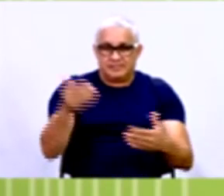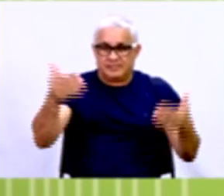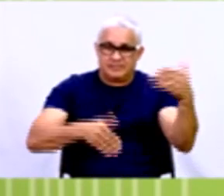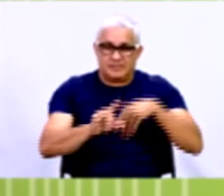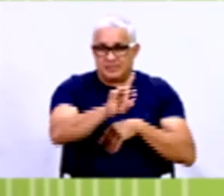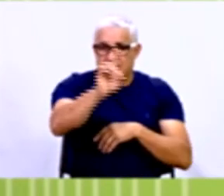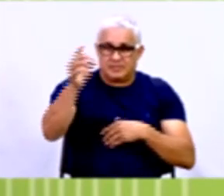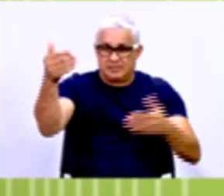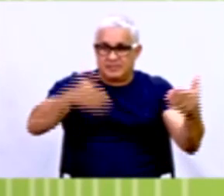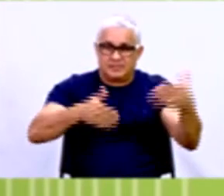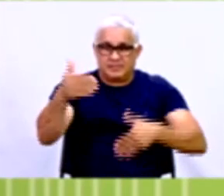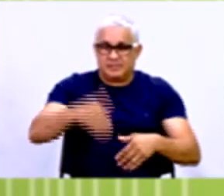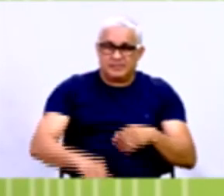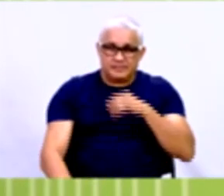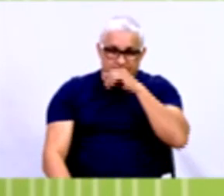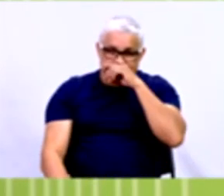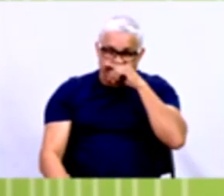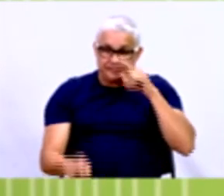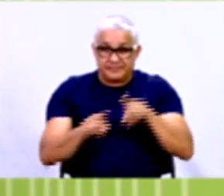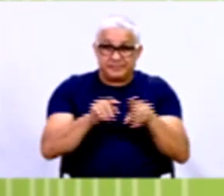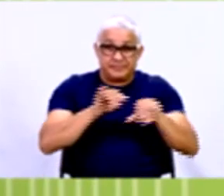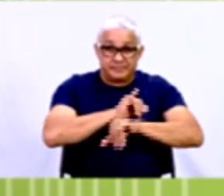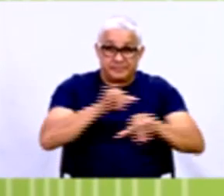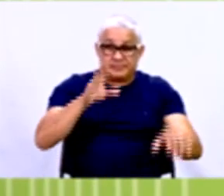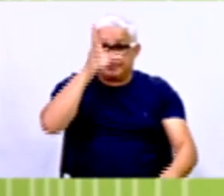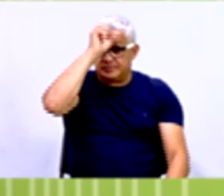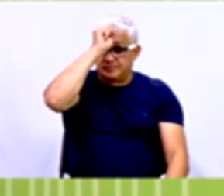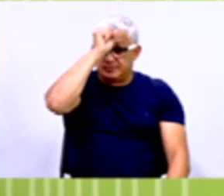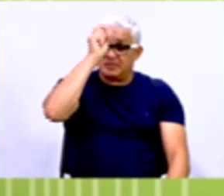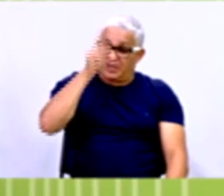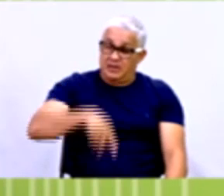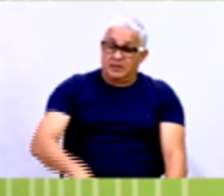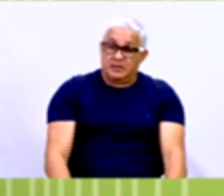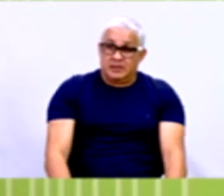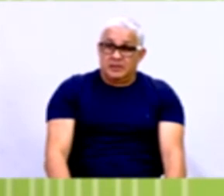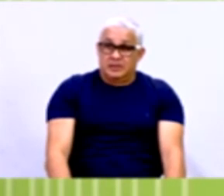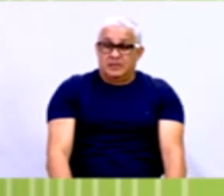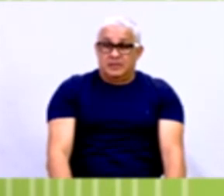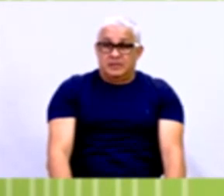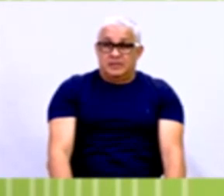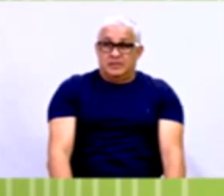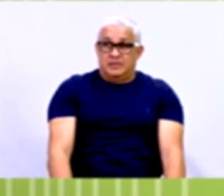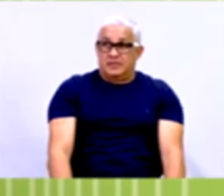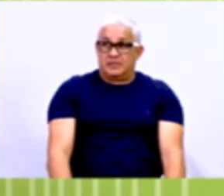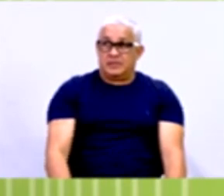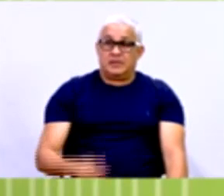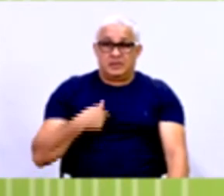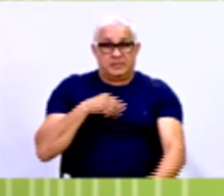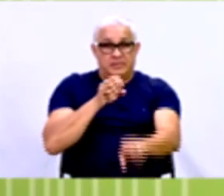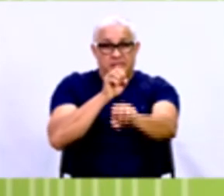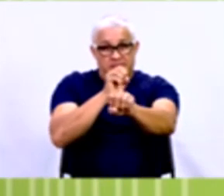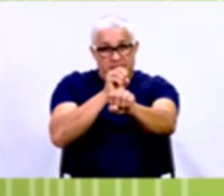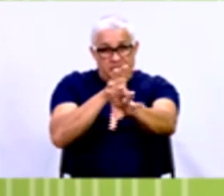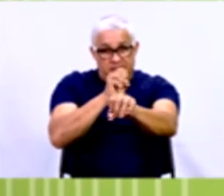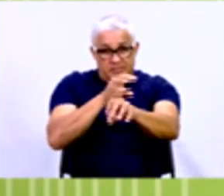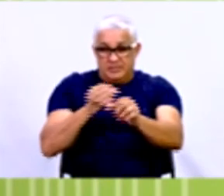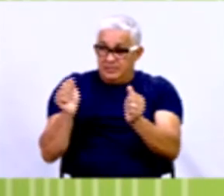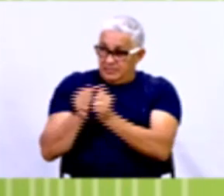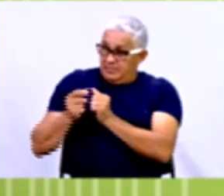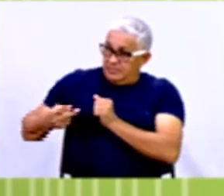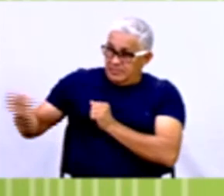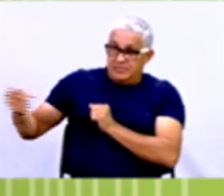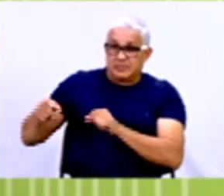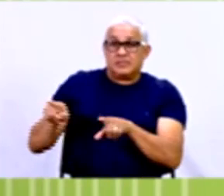um de vocês. Dizer para vocês o seguinte, aprendizado é isso. Eu estou ensinando, juntamente com o professor Willis, mas nós